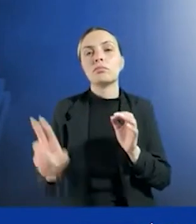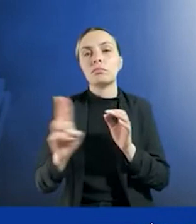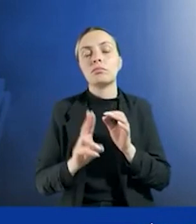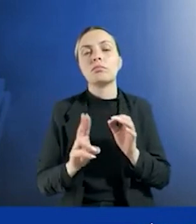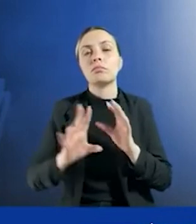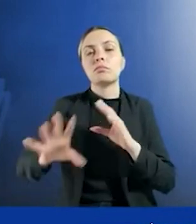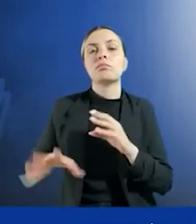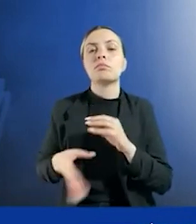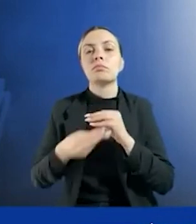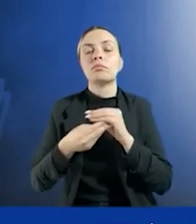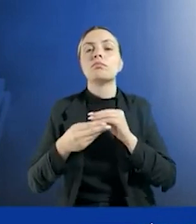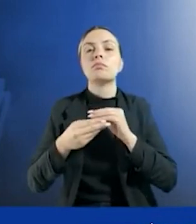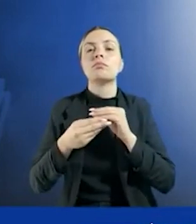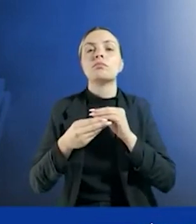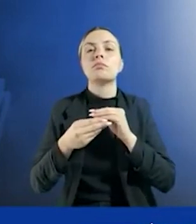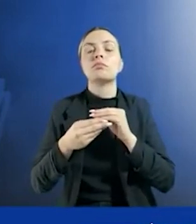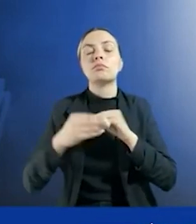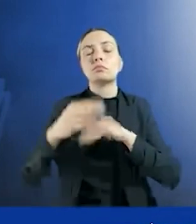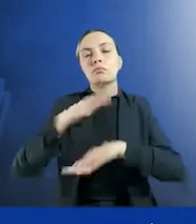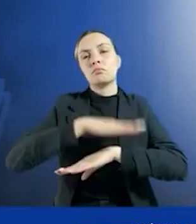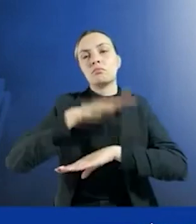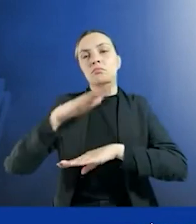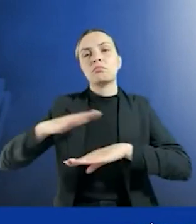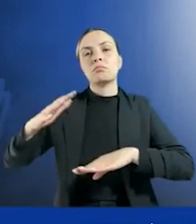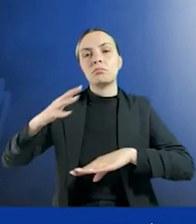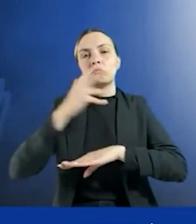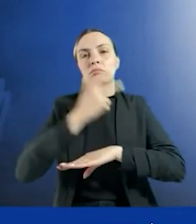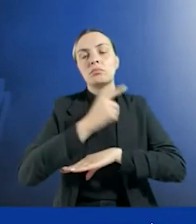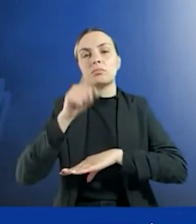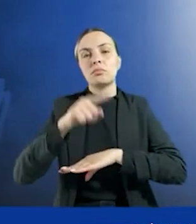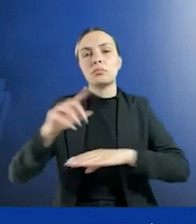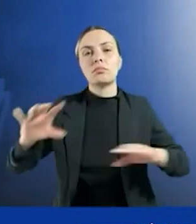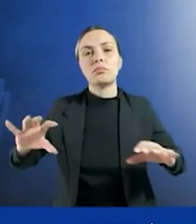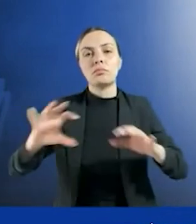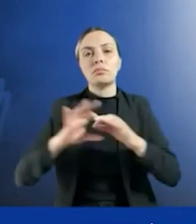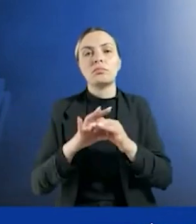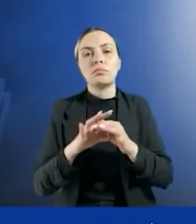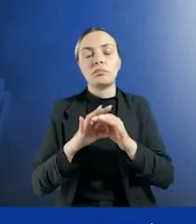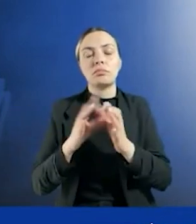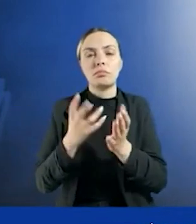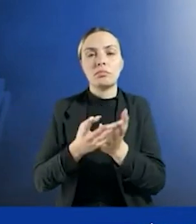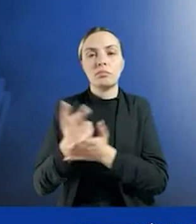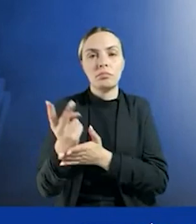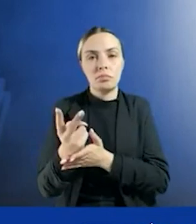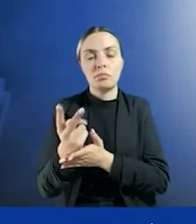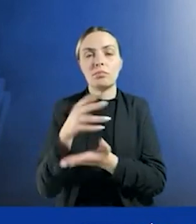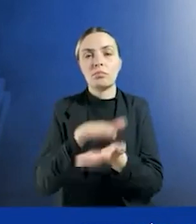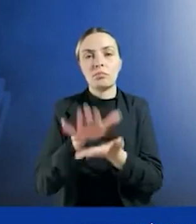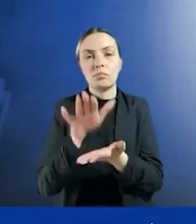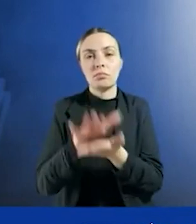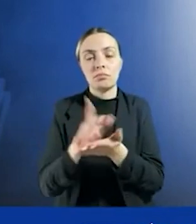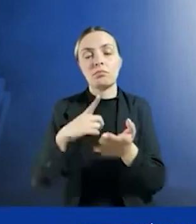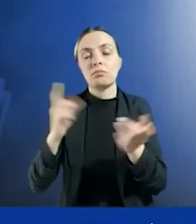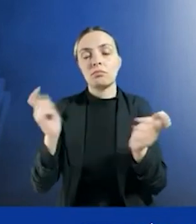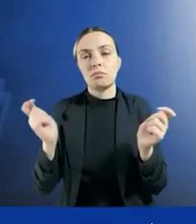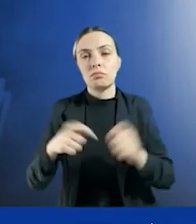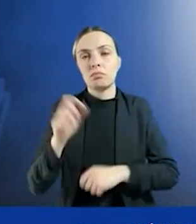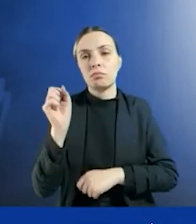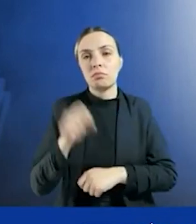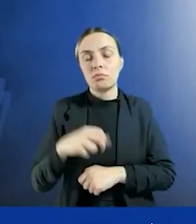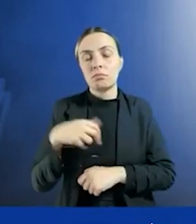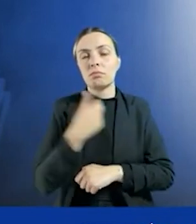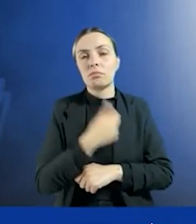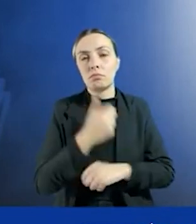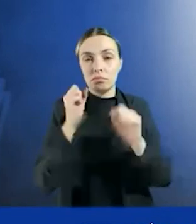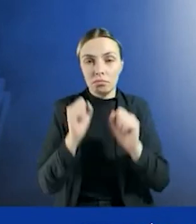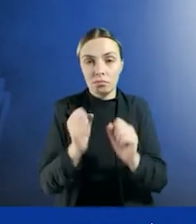O lema do ABC+, é integrar, conservar e produzir. É possível. Então, nós podemos manter as